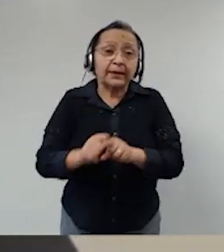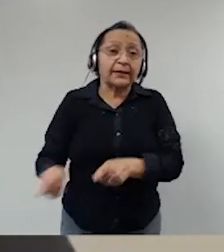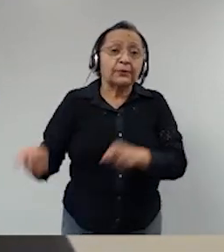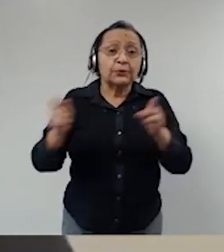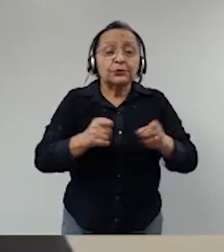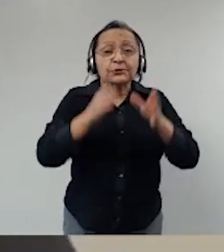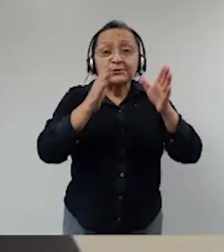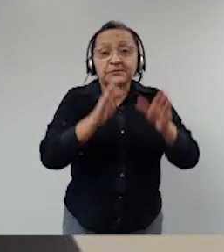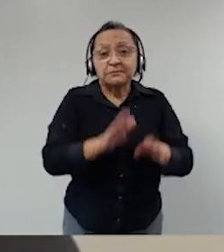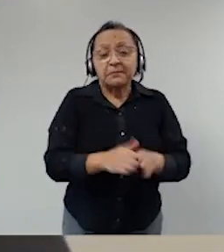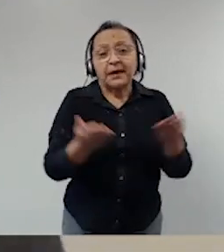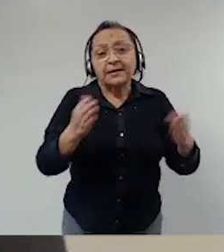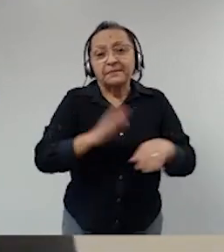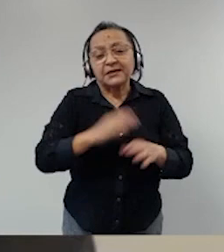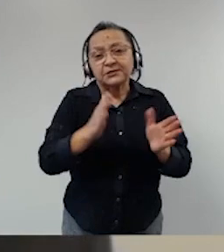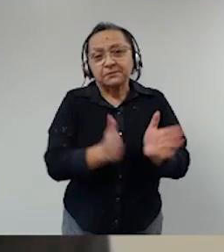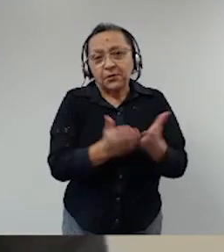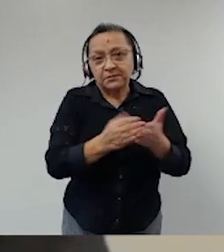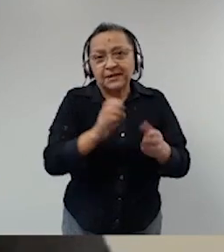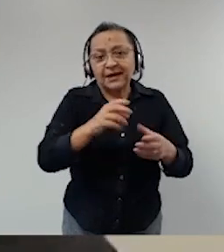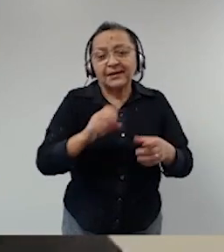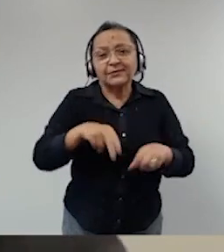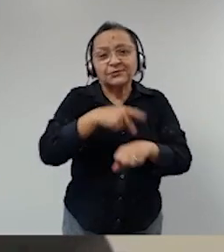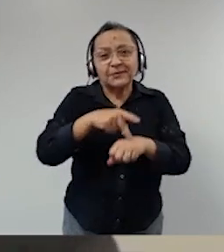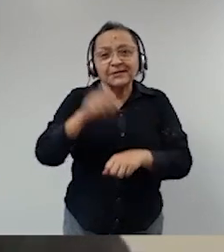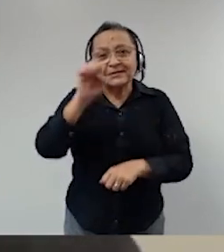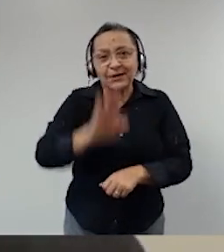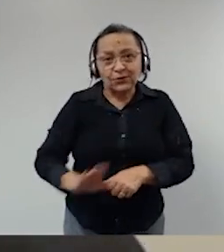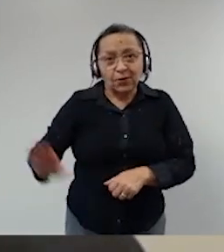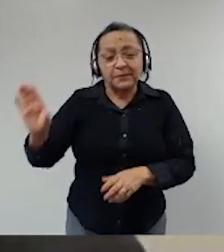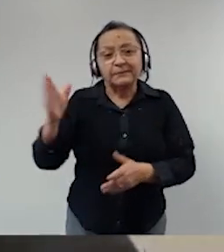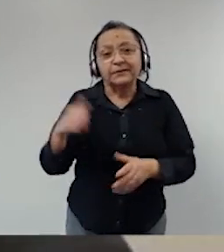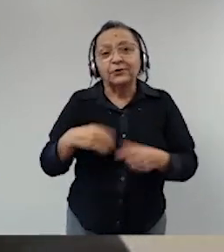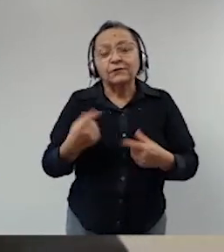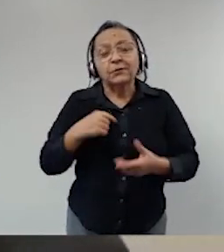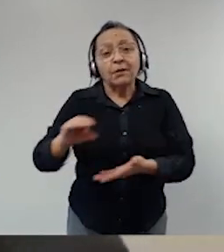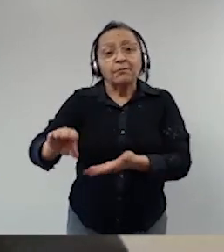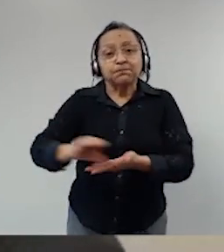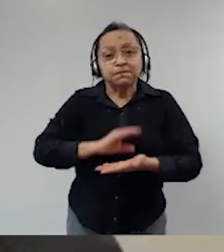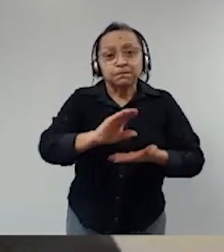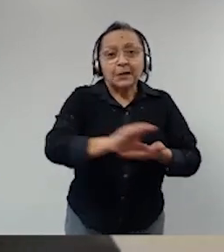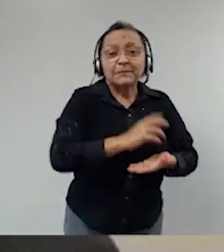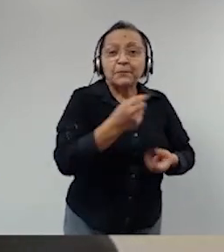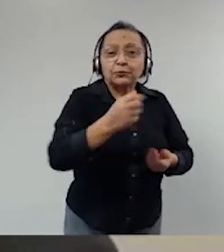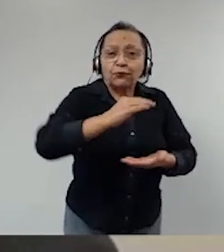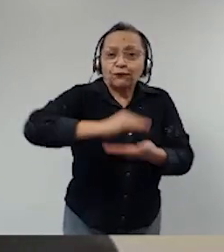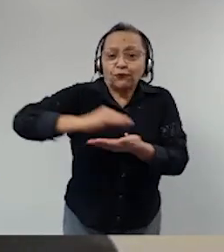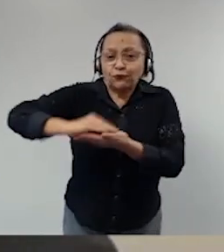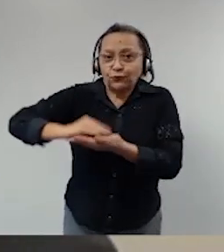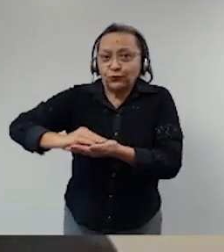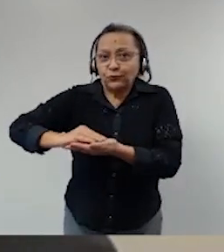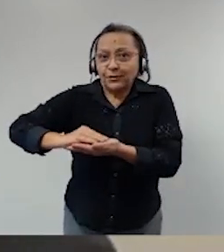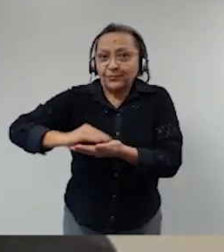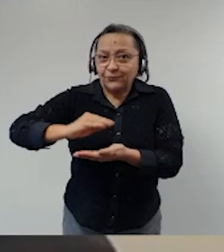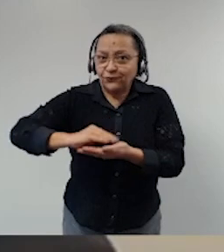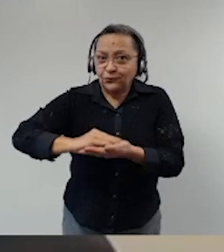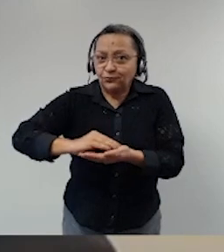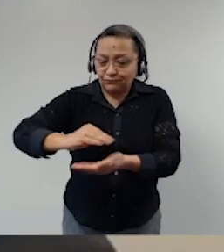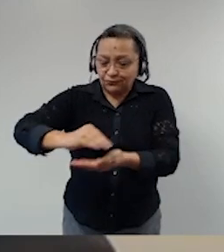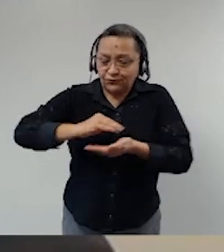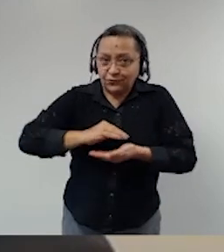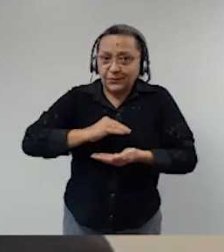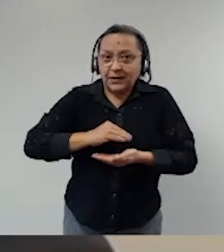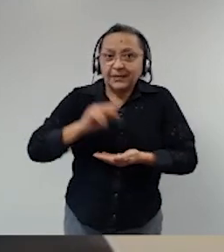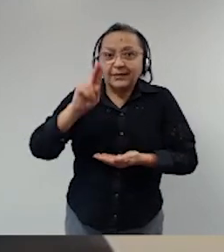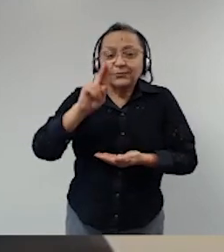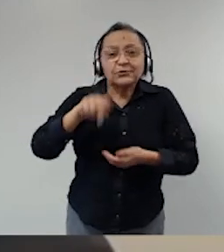União Europeia, e portanto, é um dos mais pobres, e portanto nós vamos receber muitos fundos da União Europeia